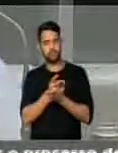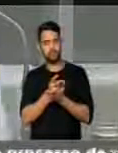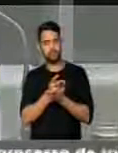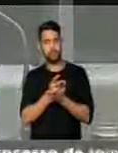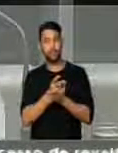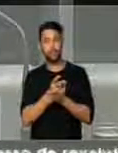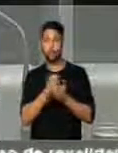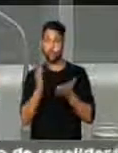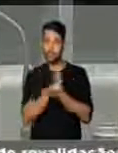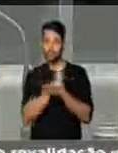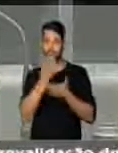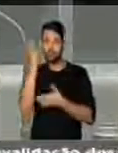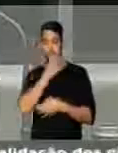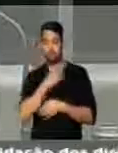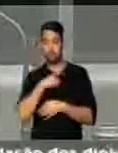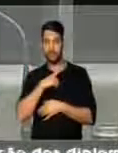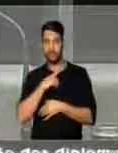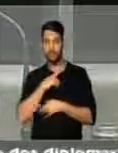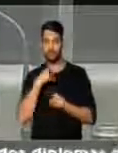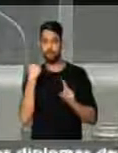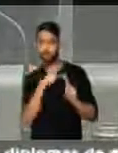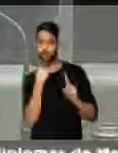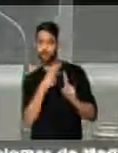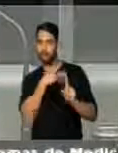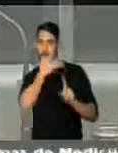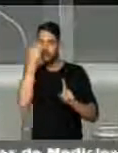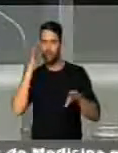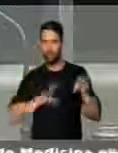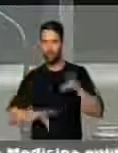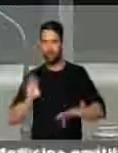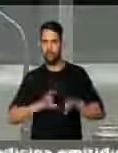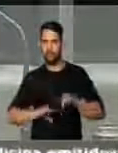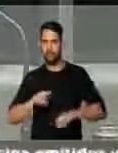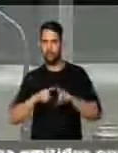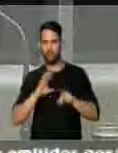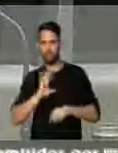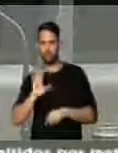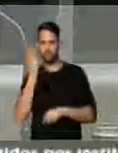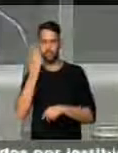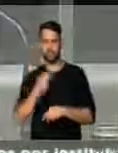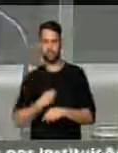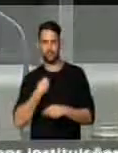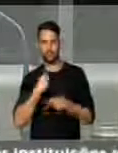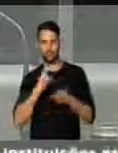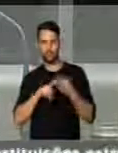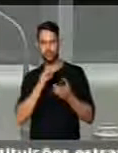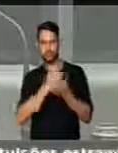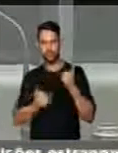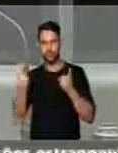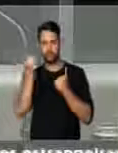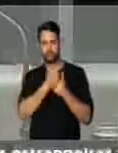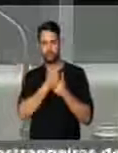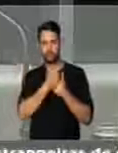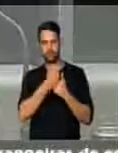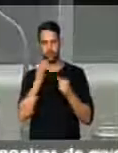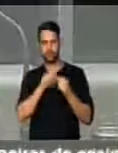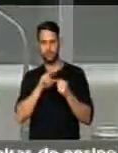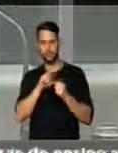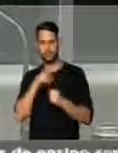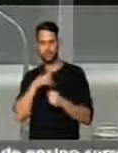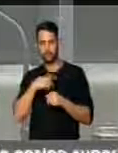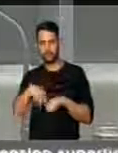seriamente ameaçados pelos corruptos, traidores, golpistas e vendilhões